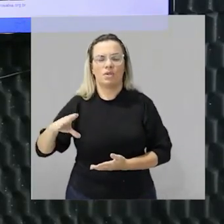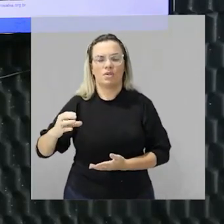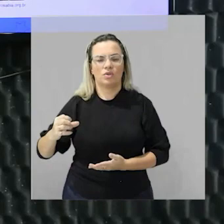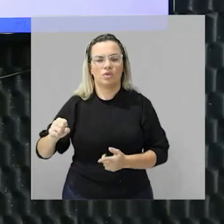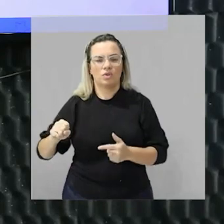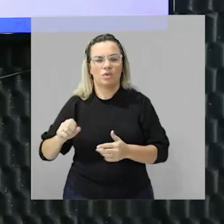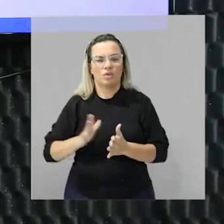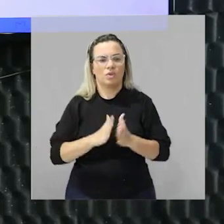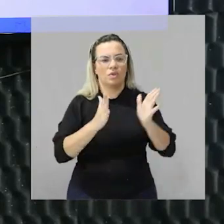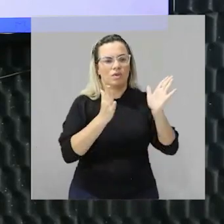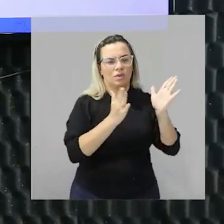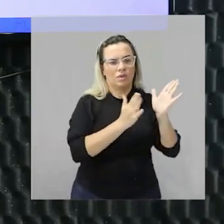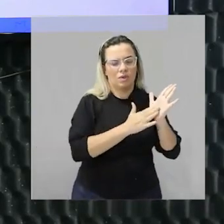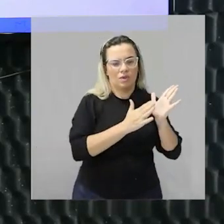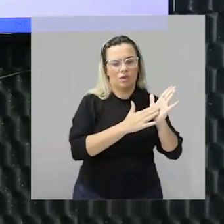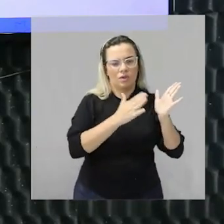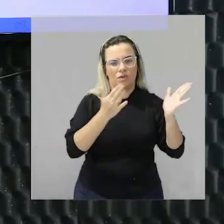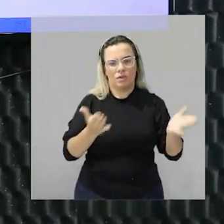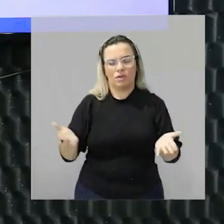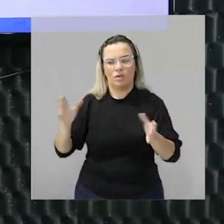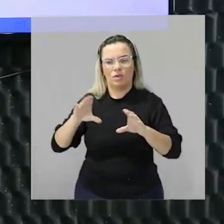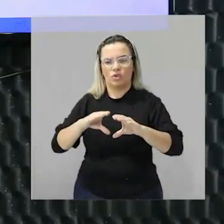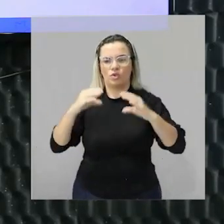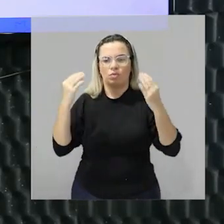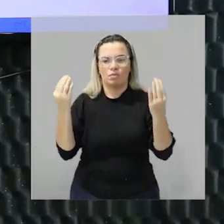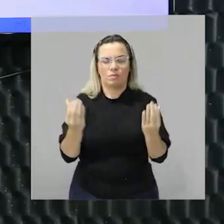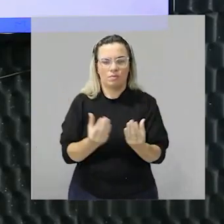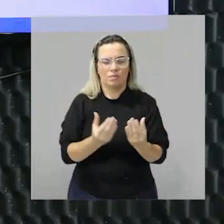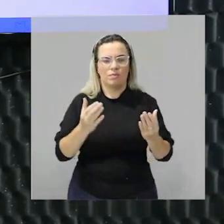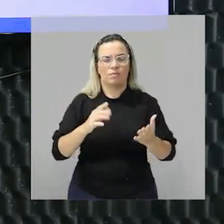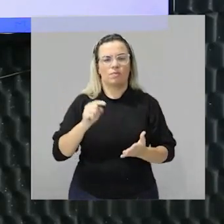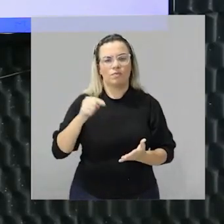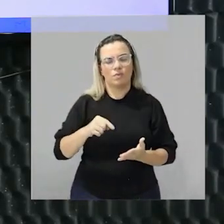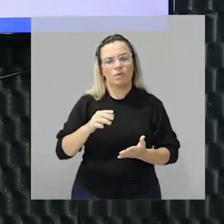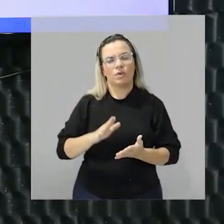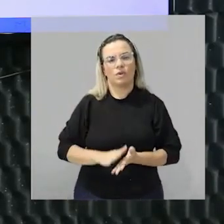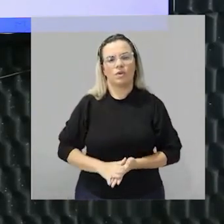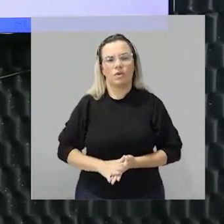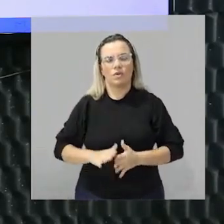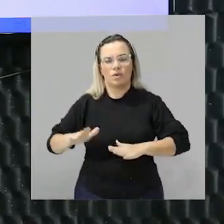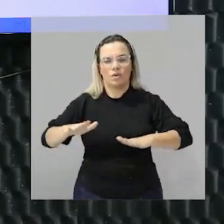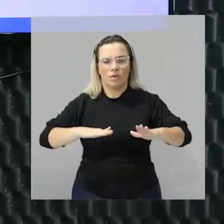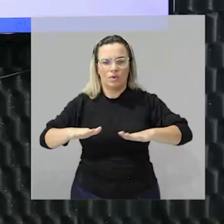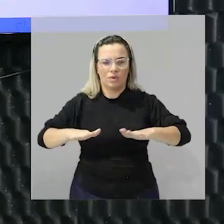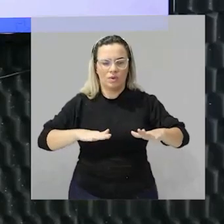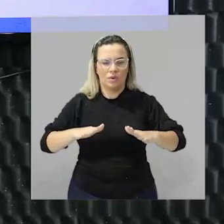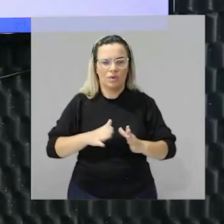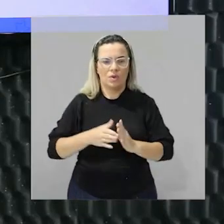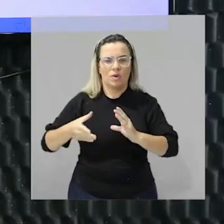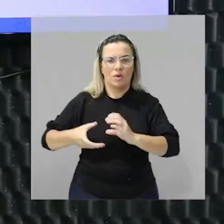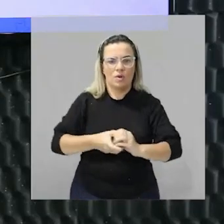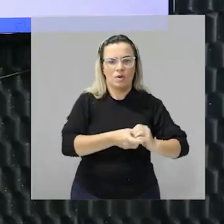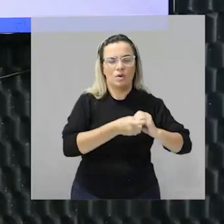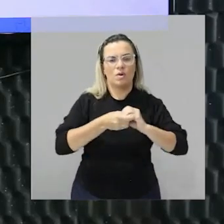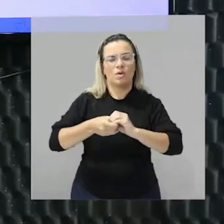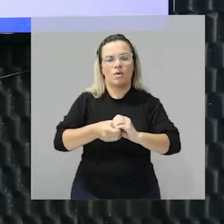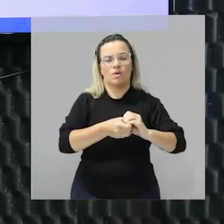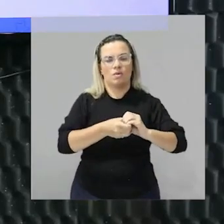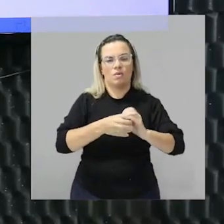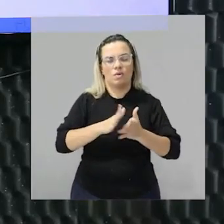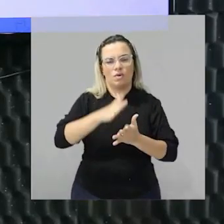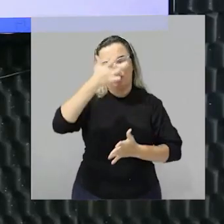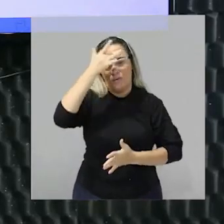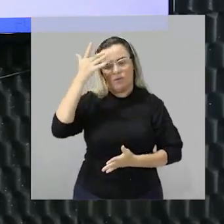com uma proposta, evidentemente, o quê? A comunitária. Um movimento onde ali há um trabalho cooperativo, onde as